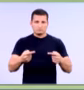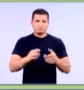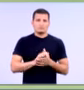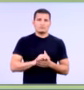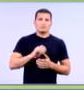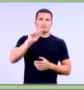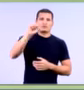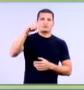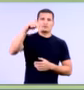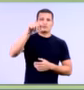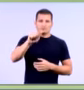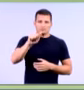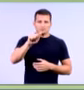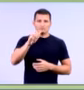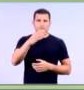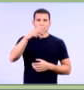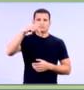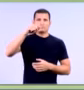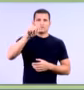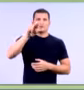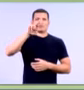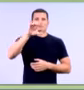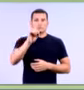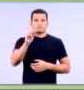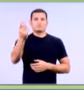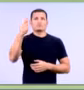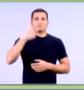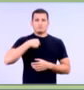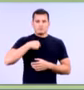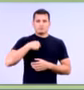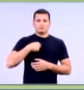e eu, nós podemos utilizar aquela dica.